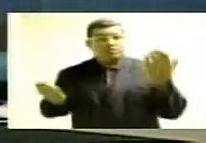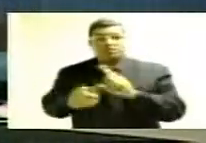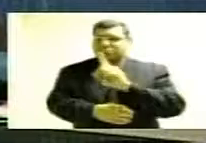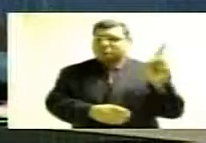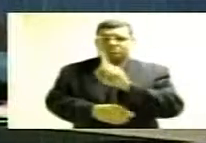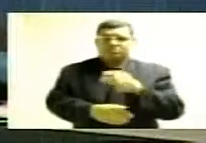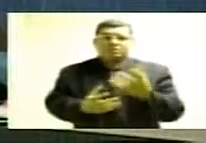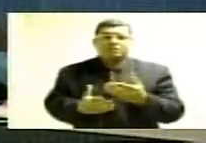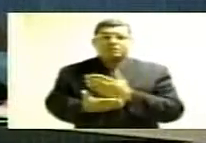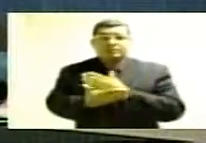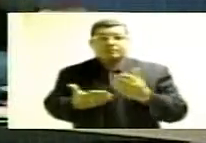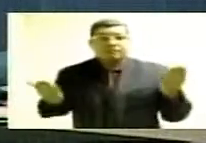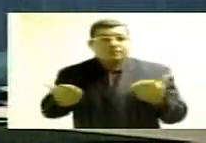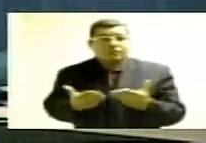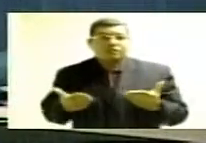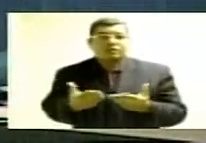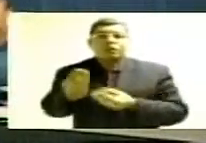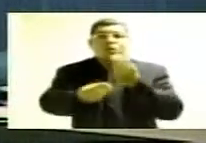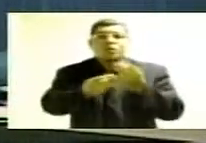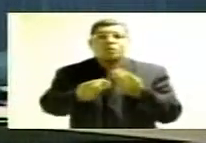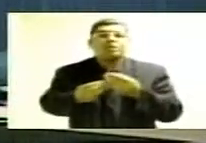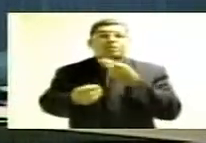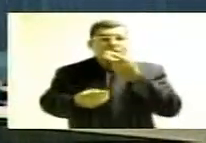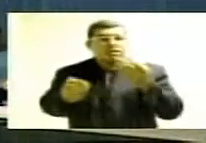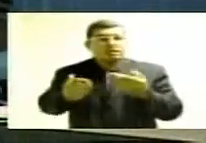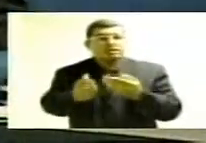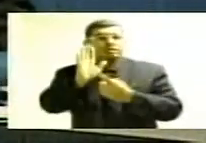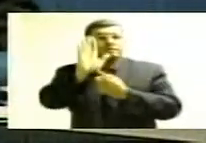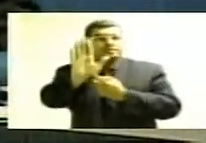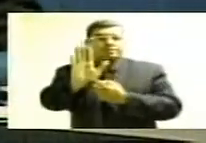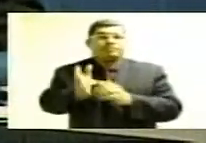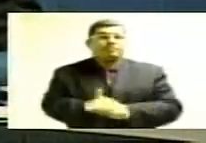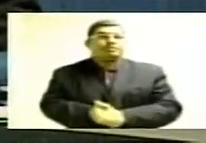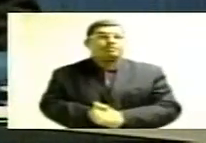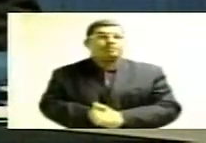gravíssimos que cometemos, como passarei a demonstrar.